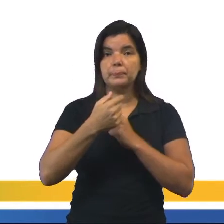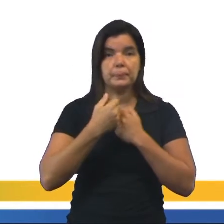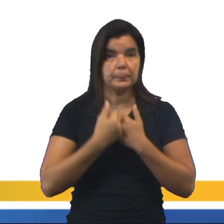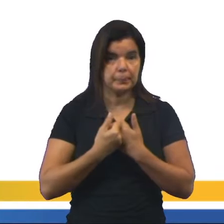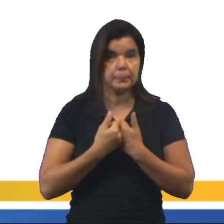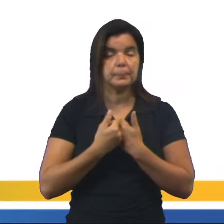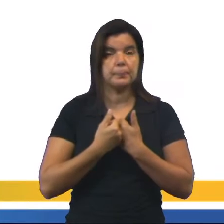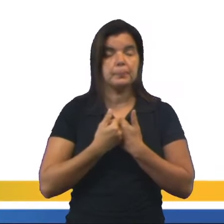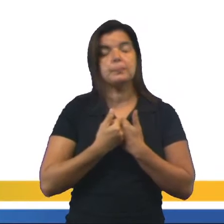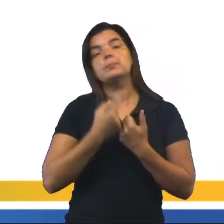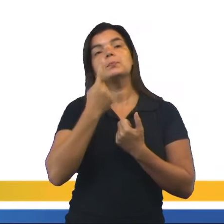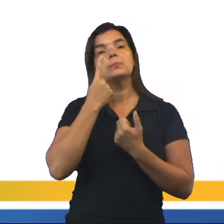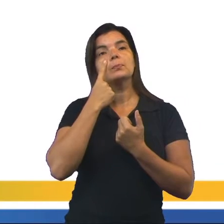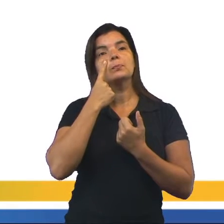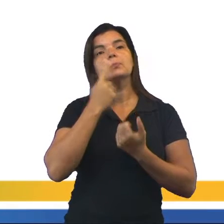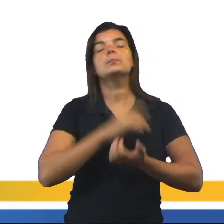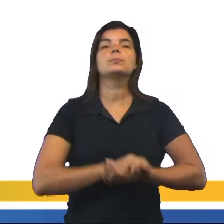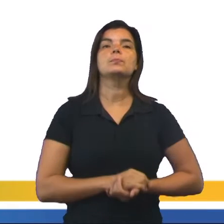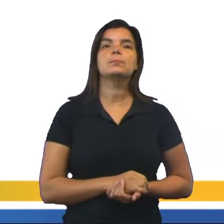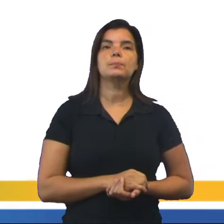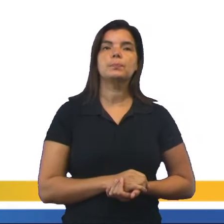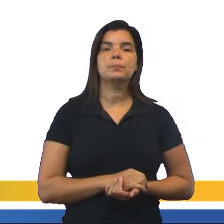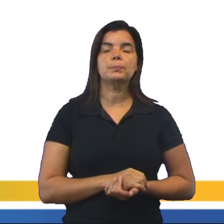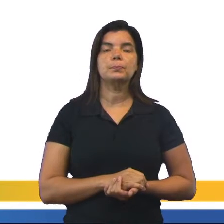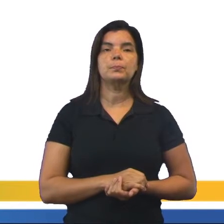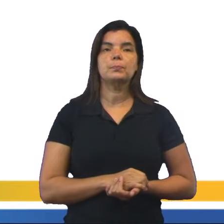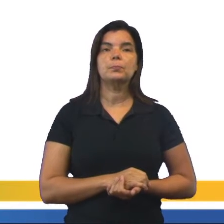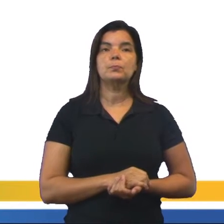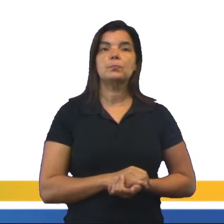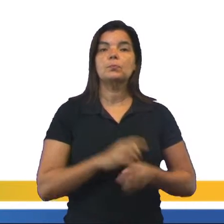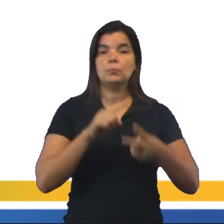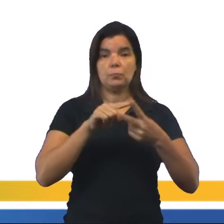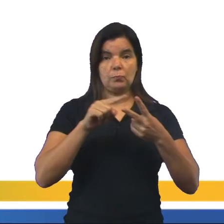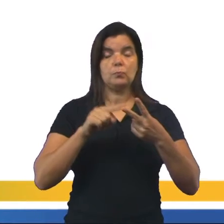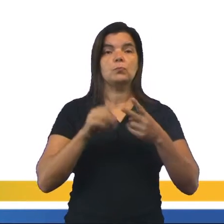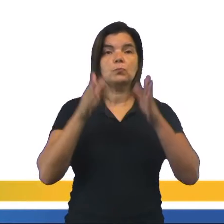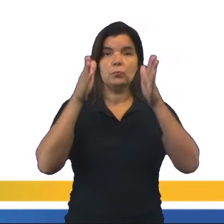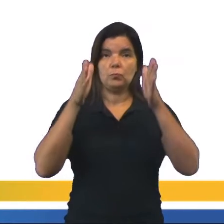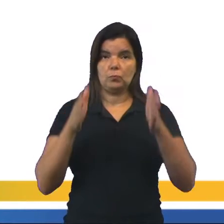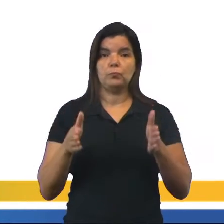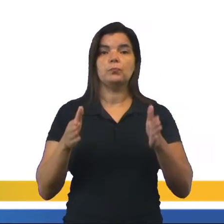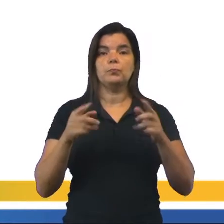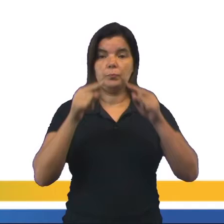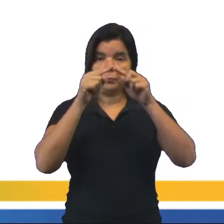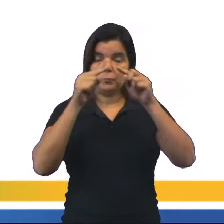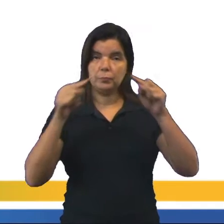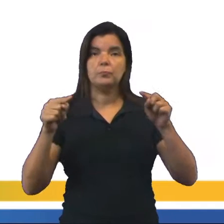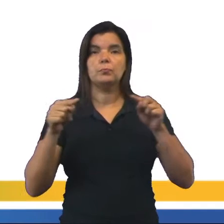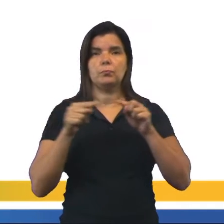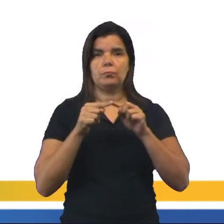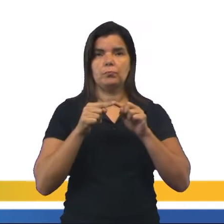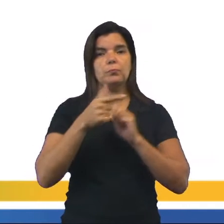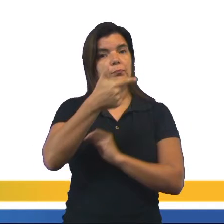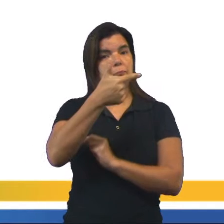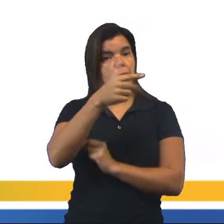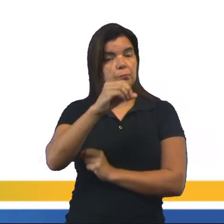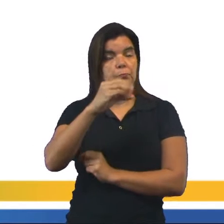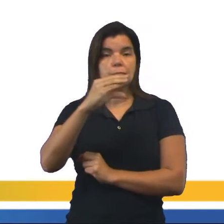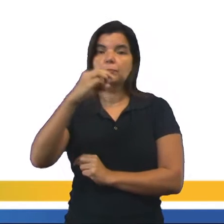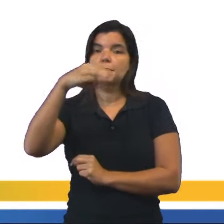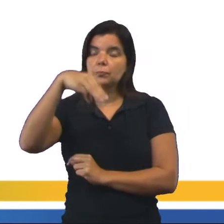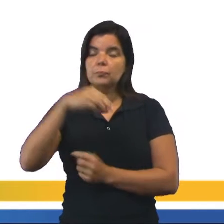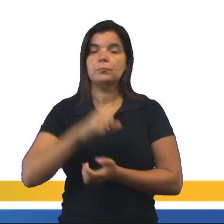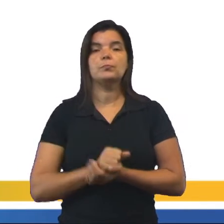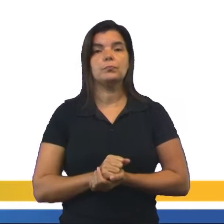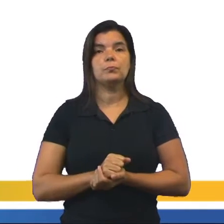Tá? Então vamos lá. O primeiro exemplo está dizendo, dois lados de um triângulo medem 20 centímetros